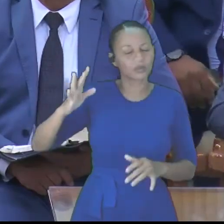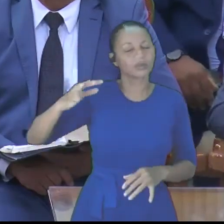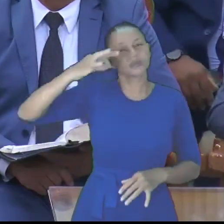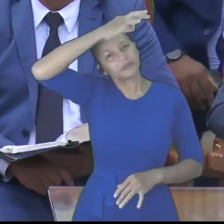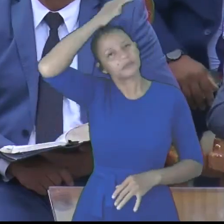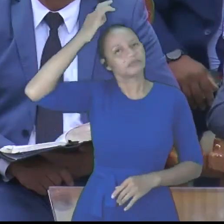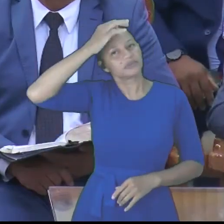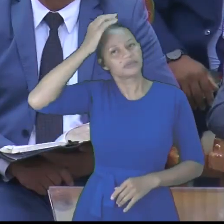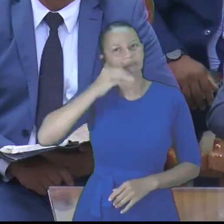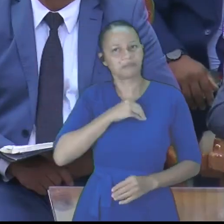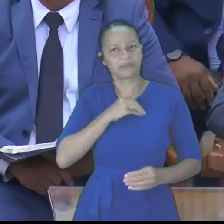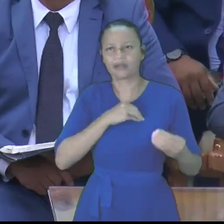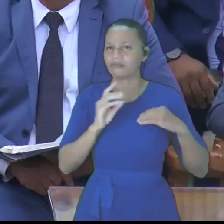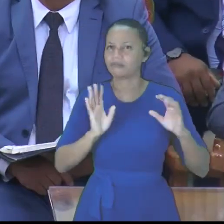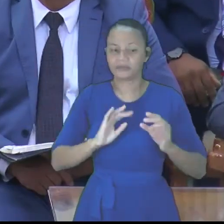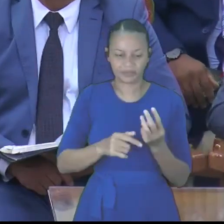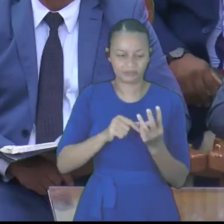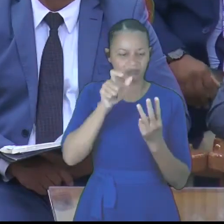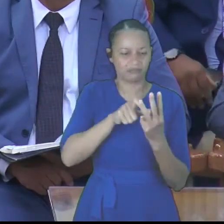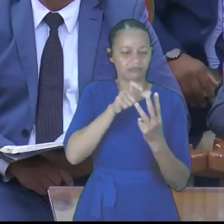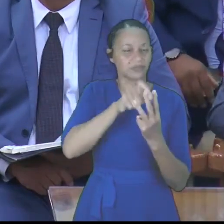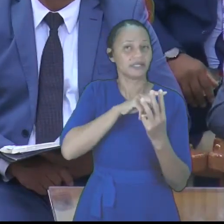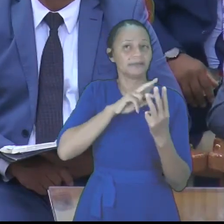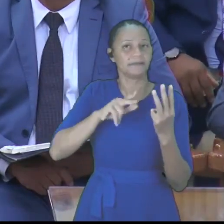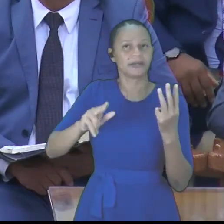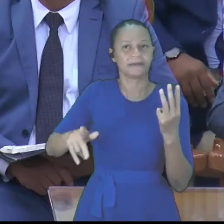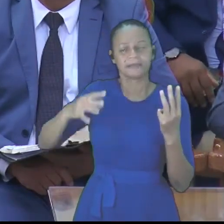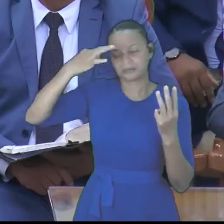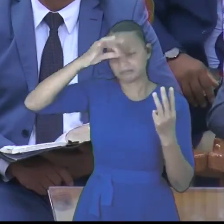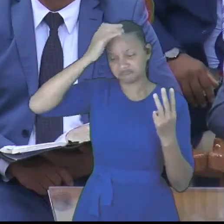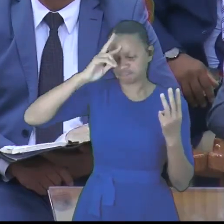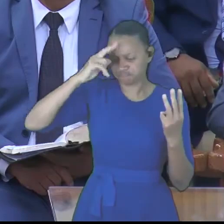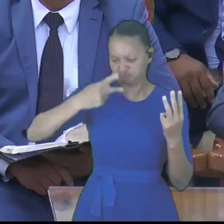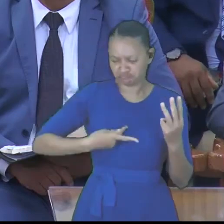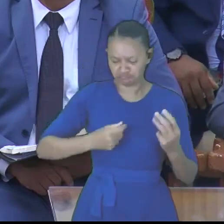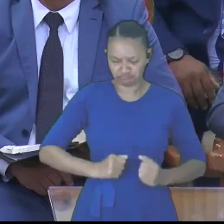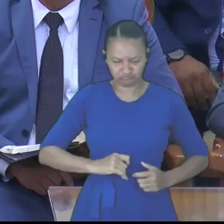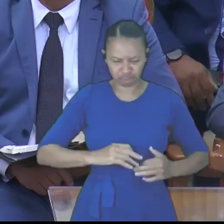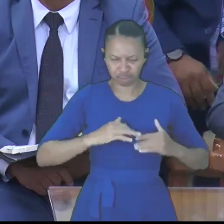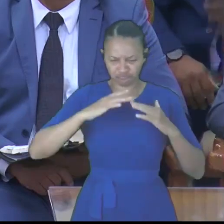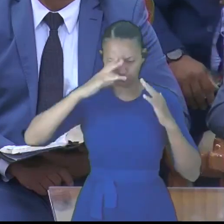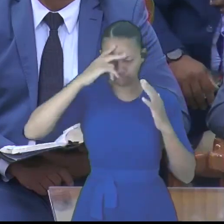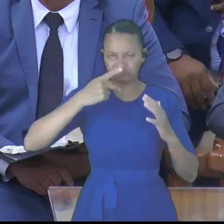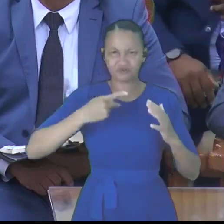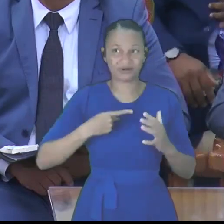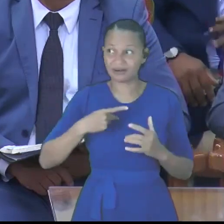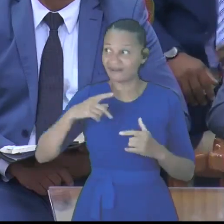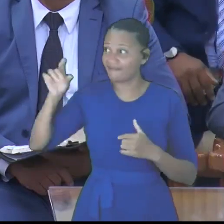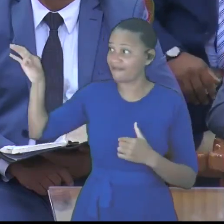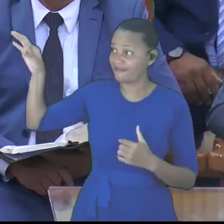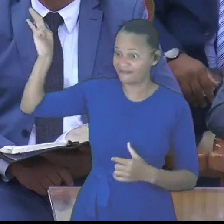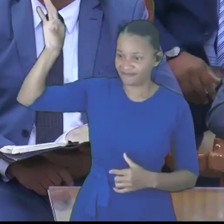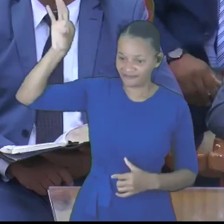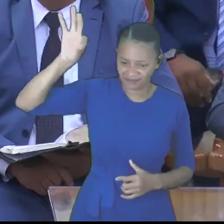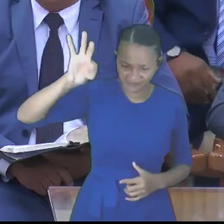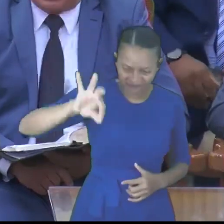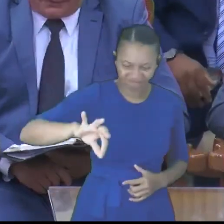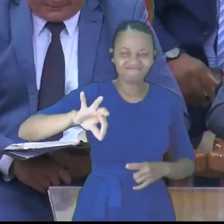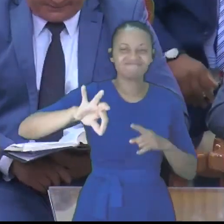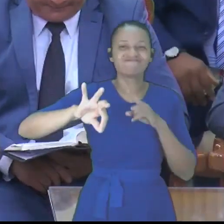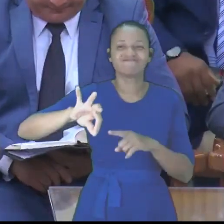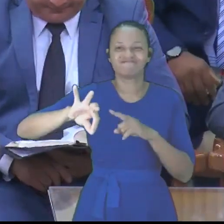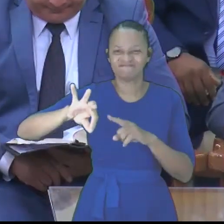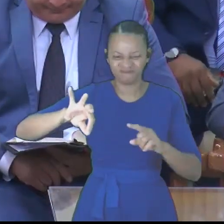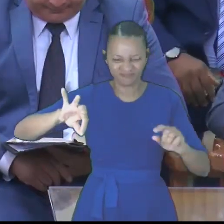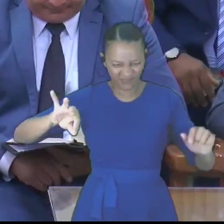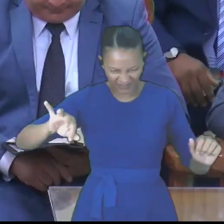divindade. Agora o Espírito Santo nunca enche o crente para dar glória a Ele, porque Jesus disse: quando Ele vier, Ele